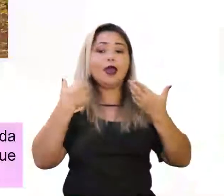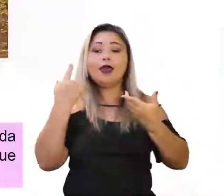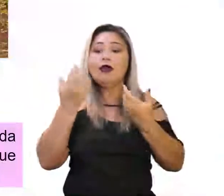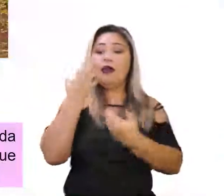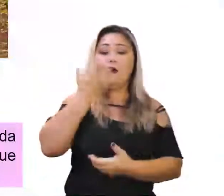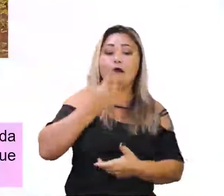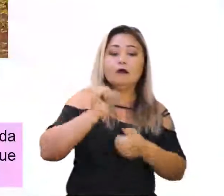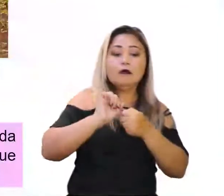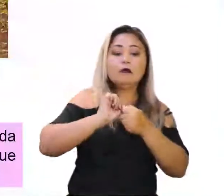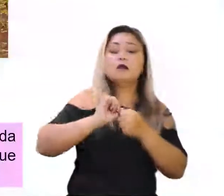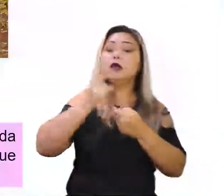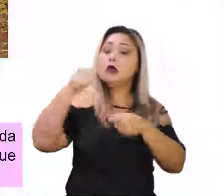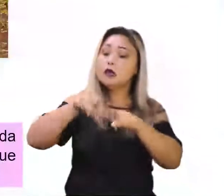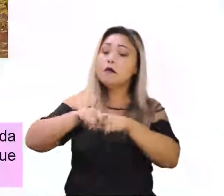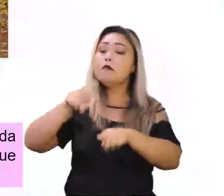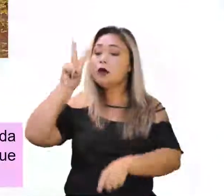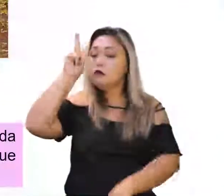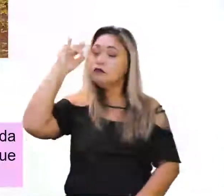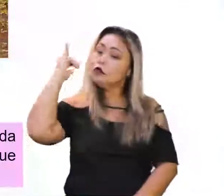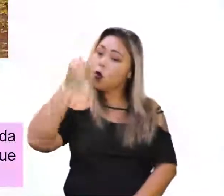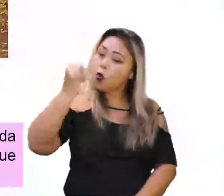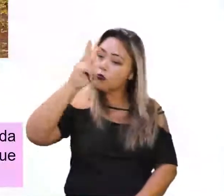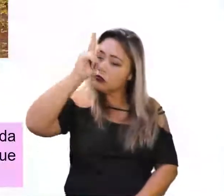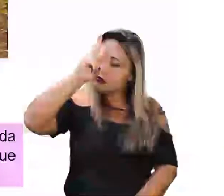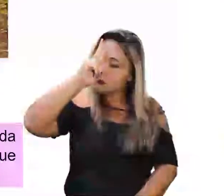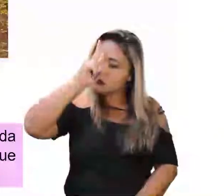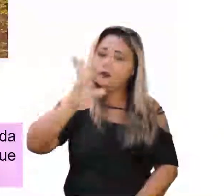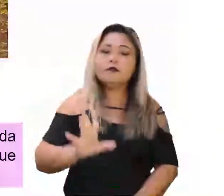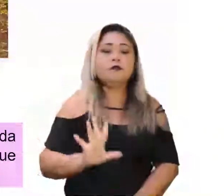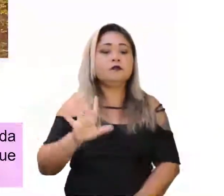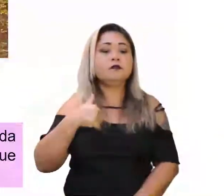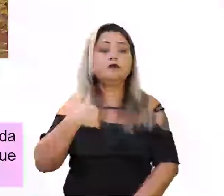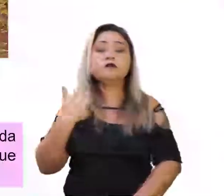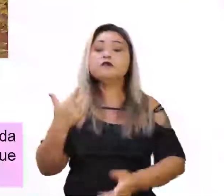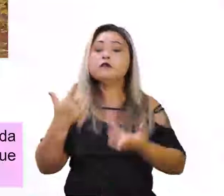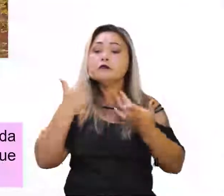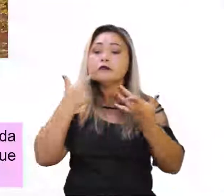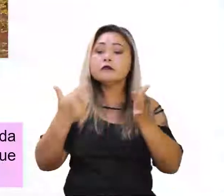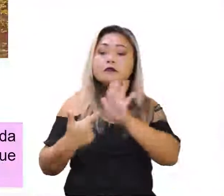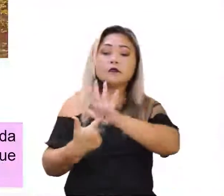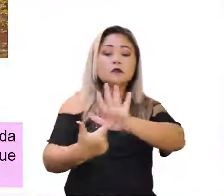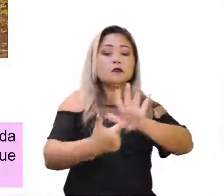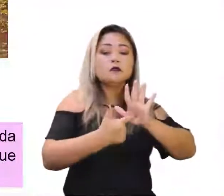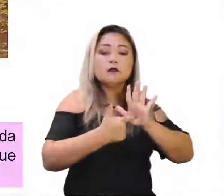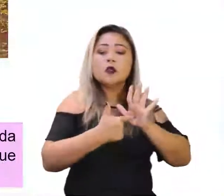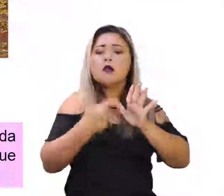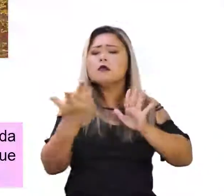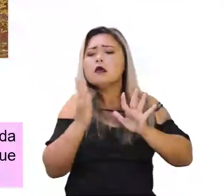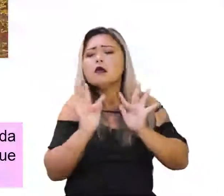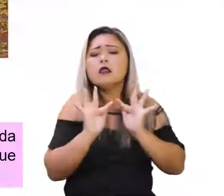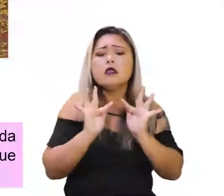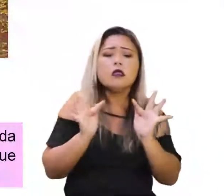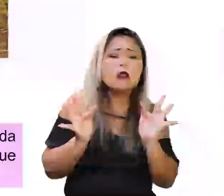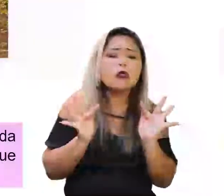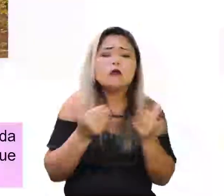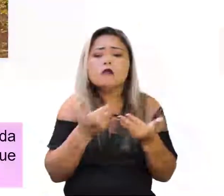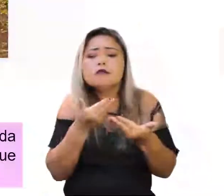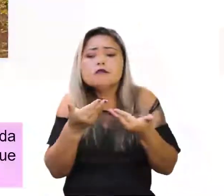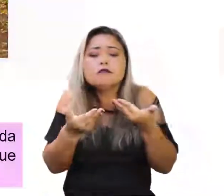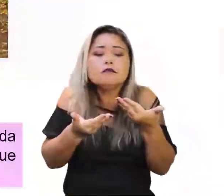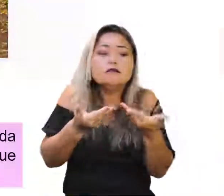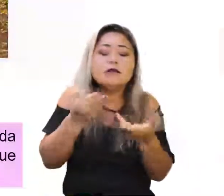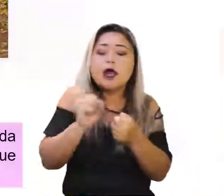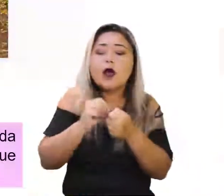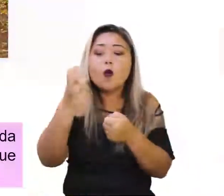é uma maneira de se contar a história, então. Em seus espetáculos, buscam a simplicidade e singeleza da